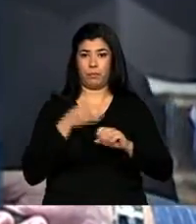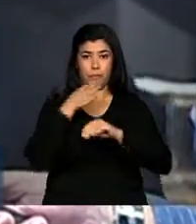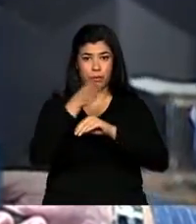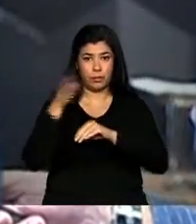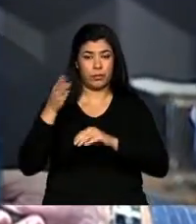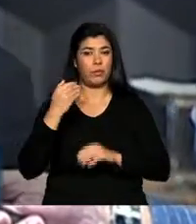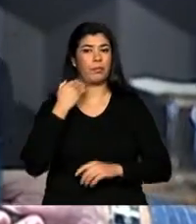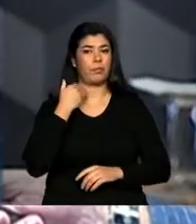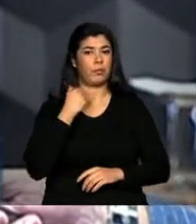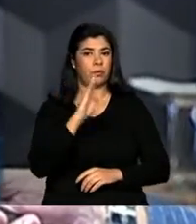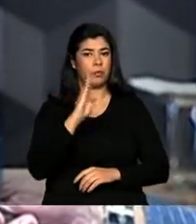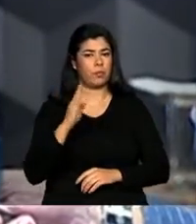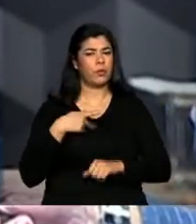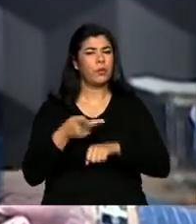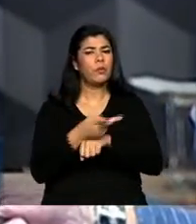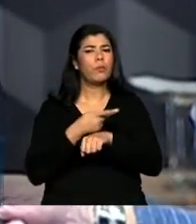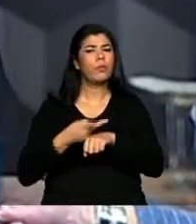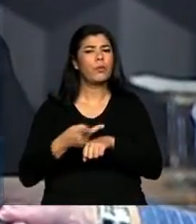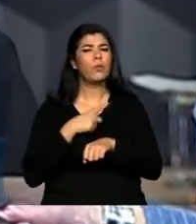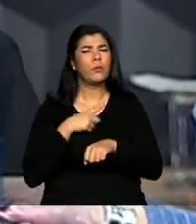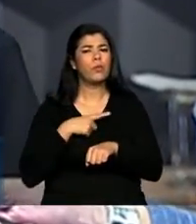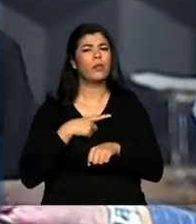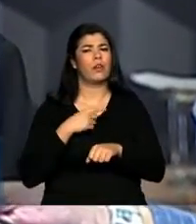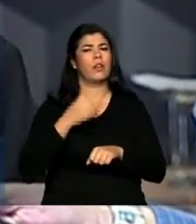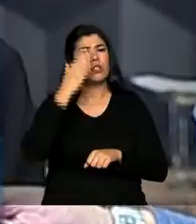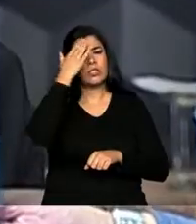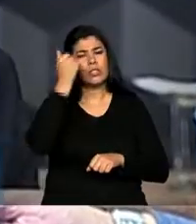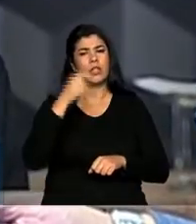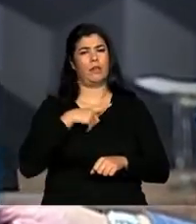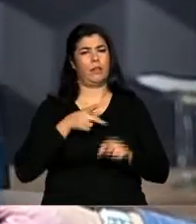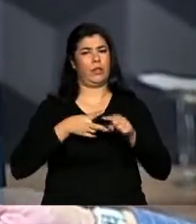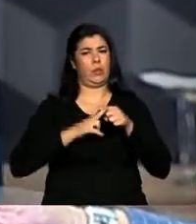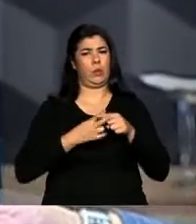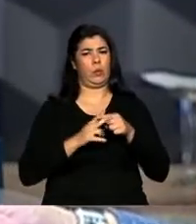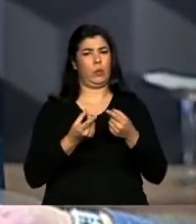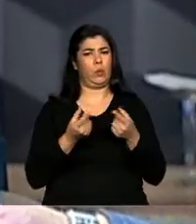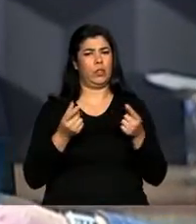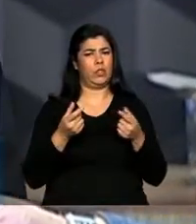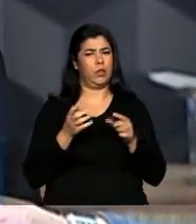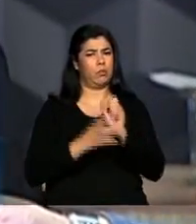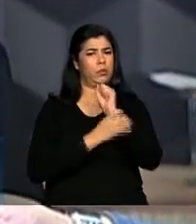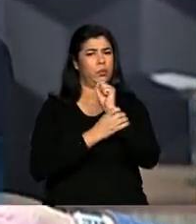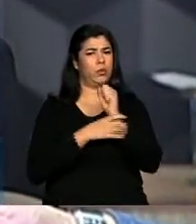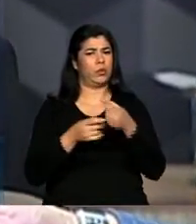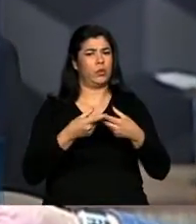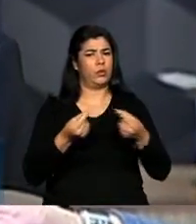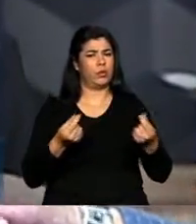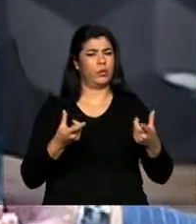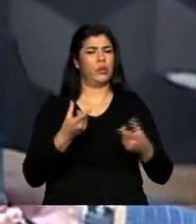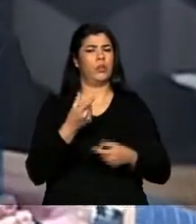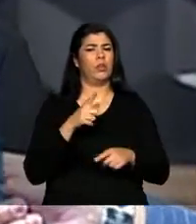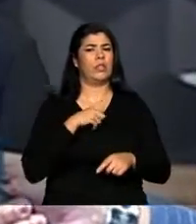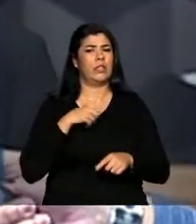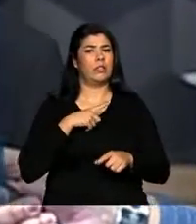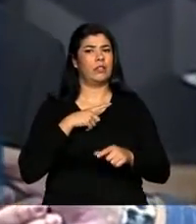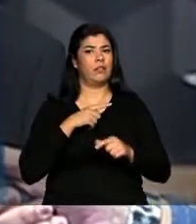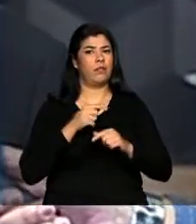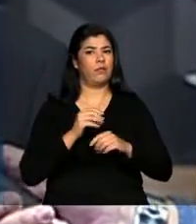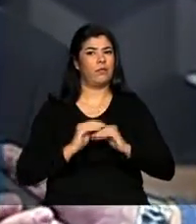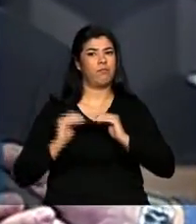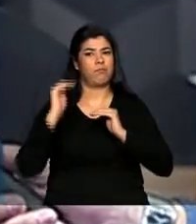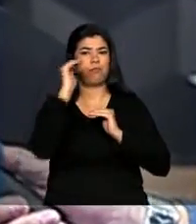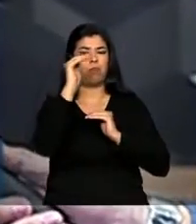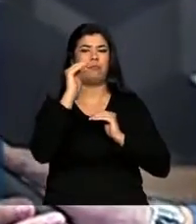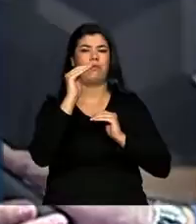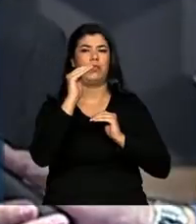esse crédito. Mesmo com contingenciamento de recursos, foi disponibilizado um valor maior que a safra passada? Sim, nós